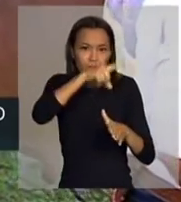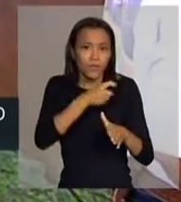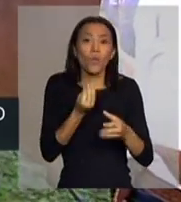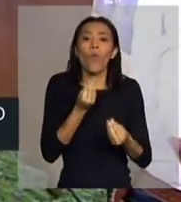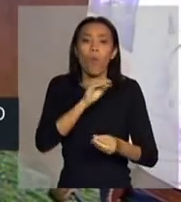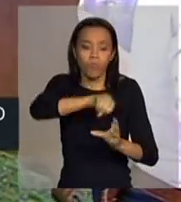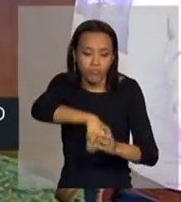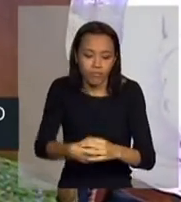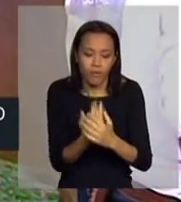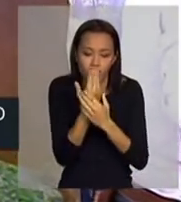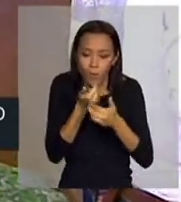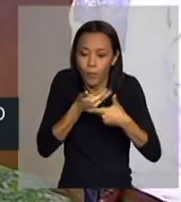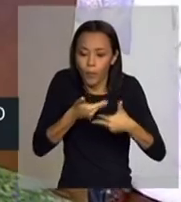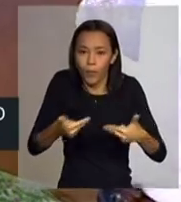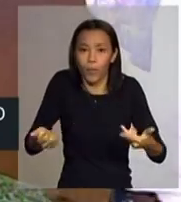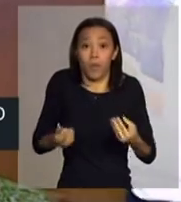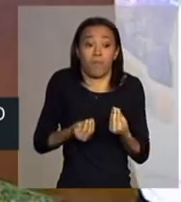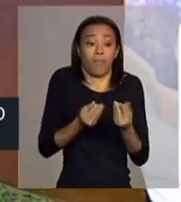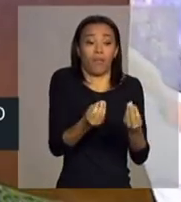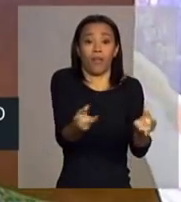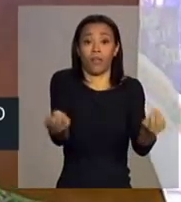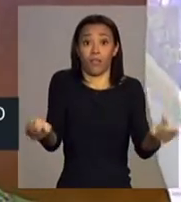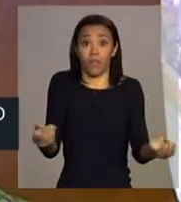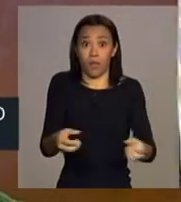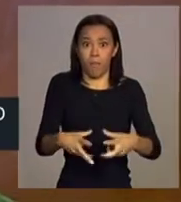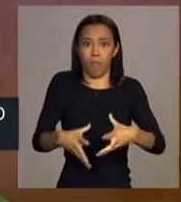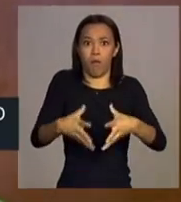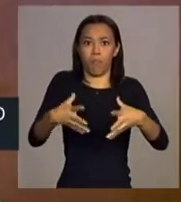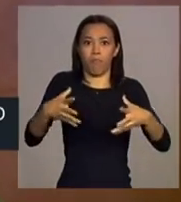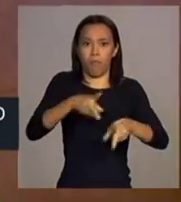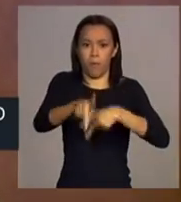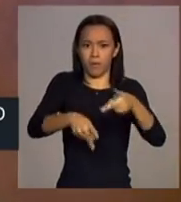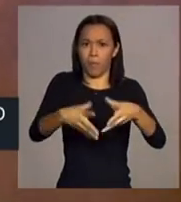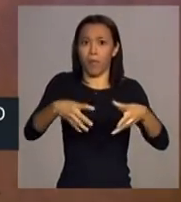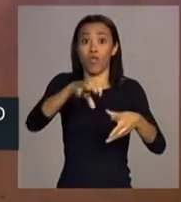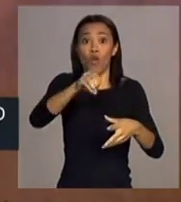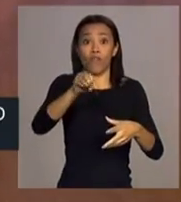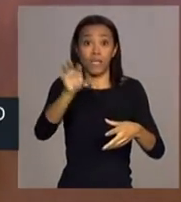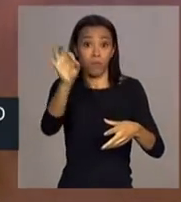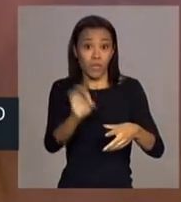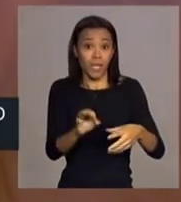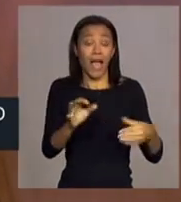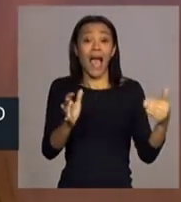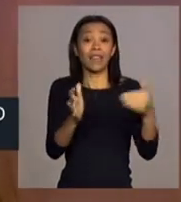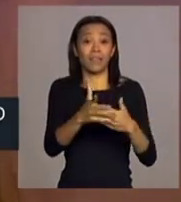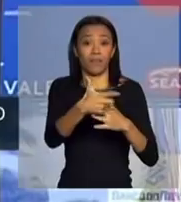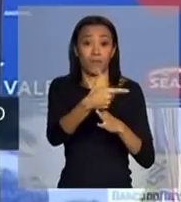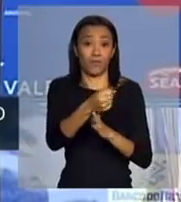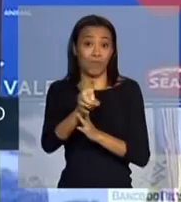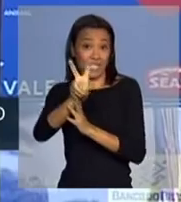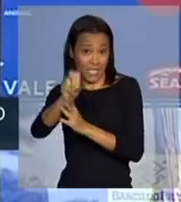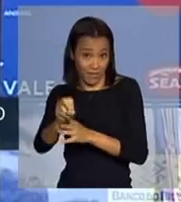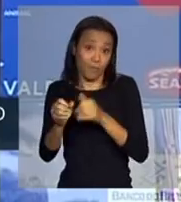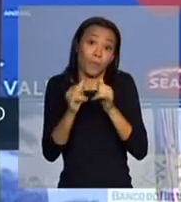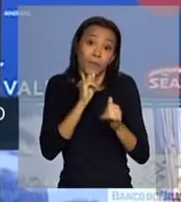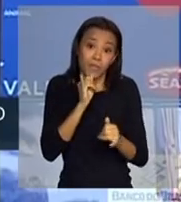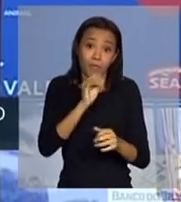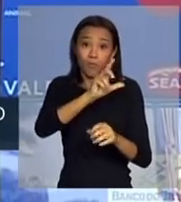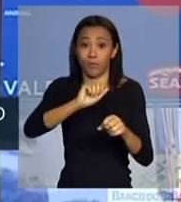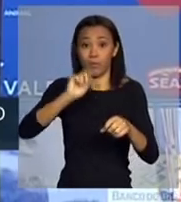alimentos para populações que podem crescer em torno de 90% até o ano 2050, como a África, por